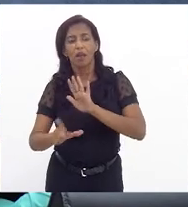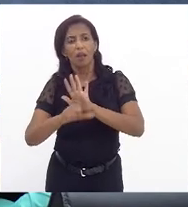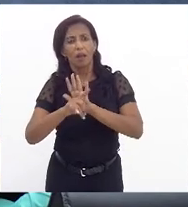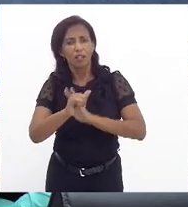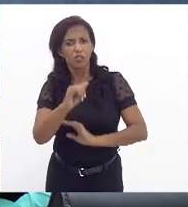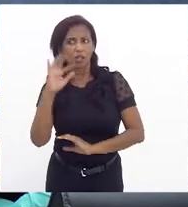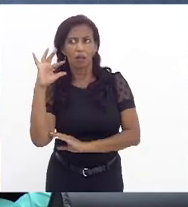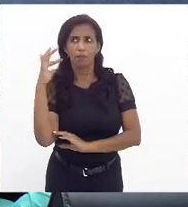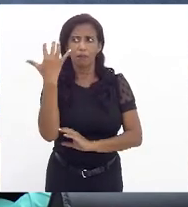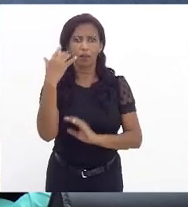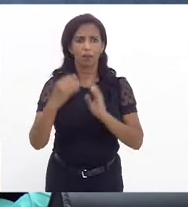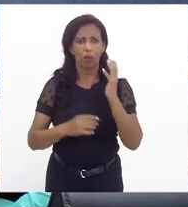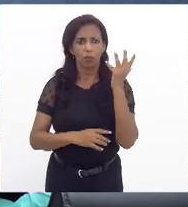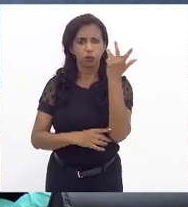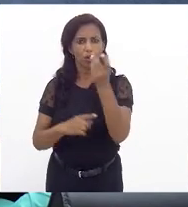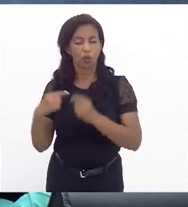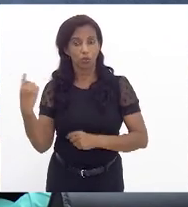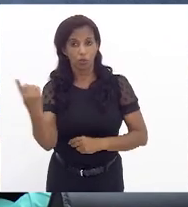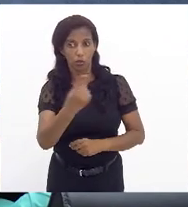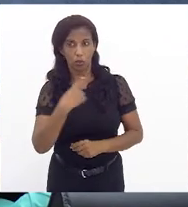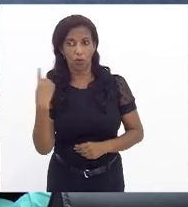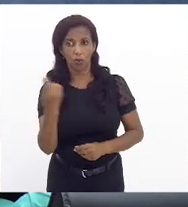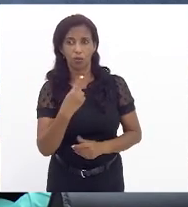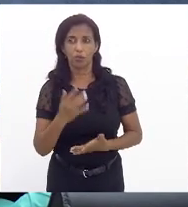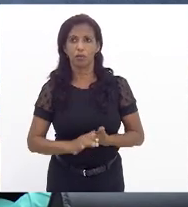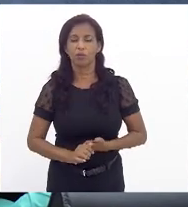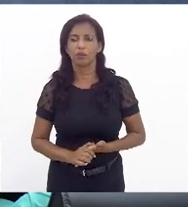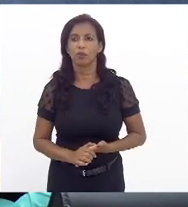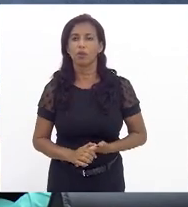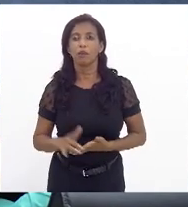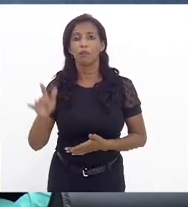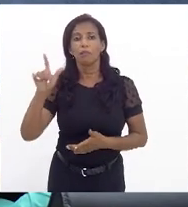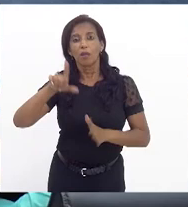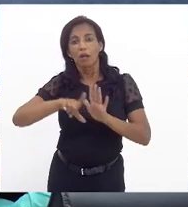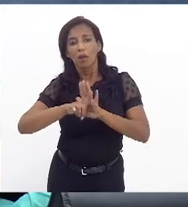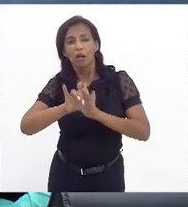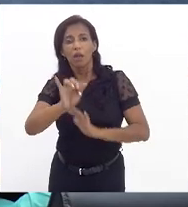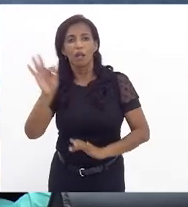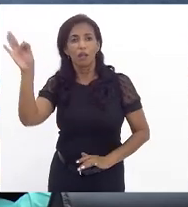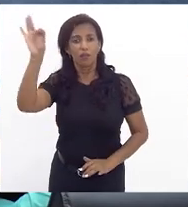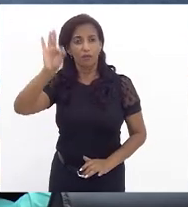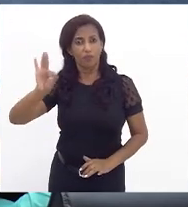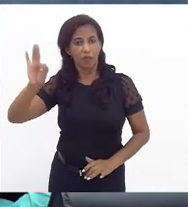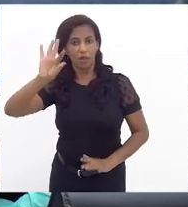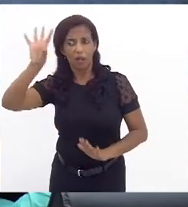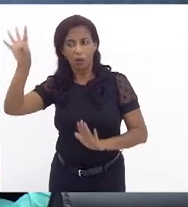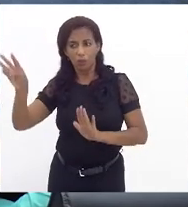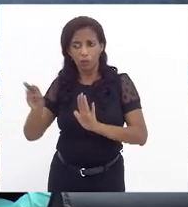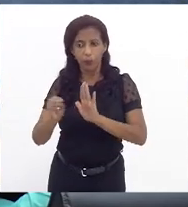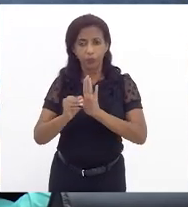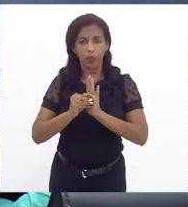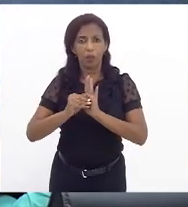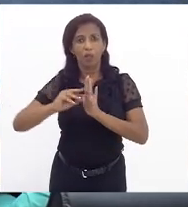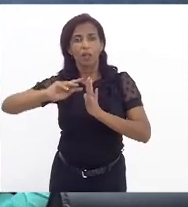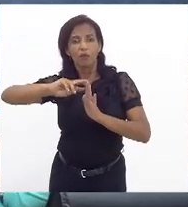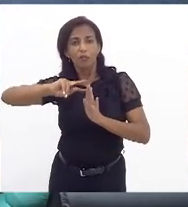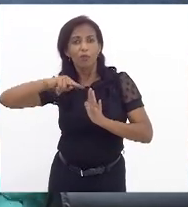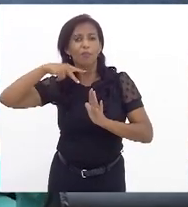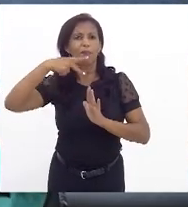ambientais nossas, deputado André Siciliano, pegaram leis federais e foram mais além, quer dizer, nós não contrariamos as